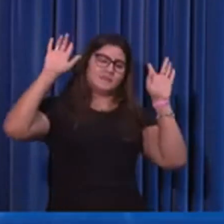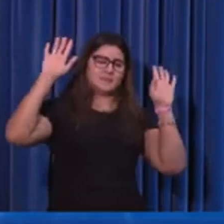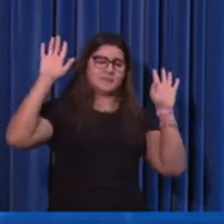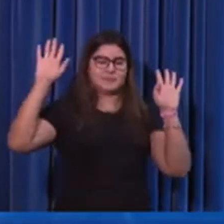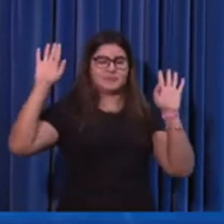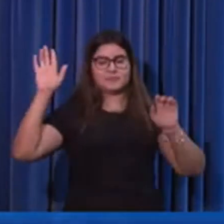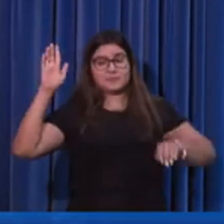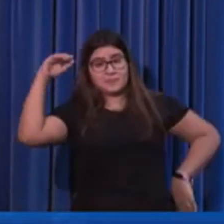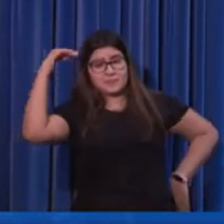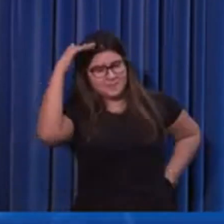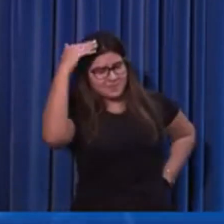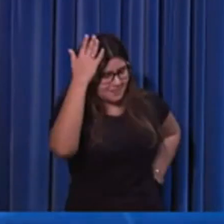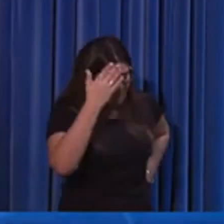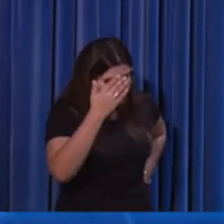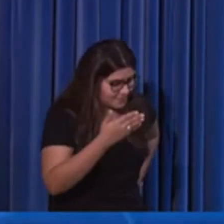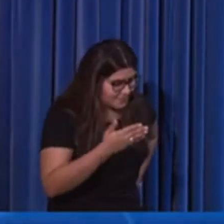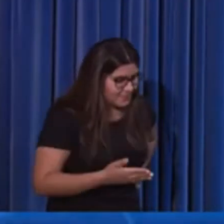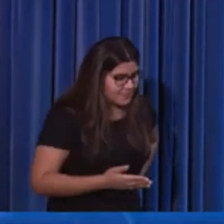e